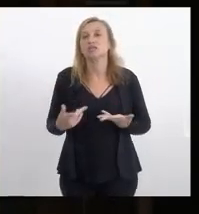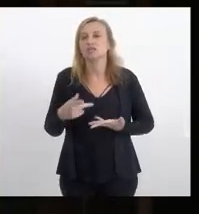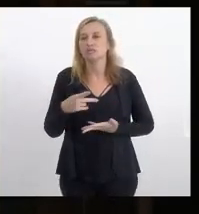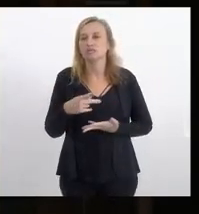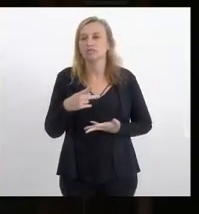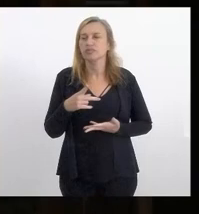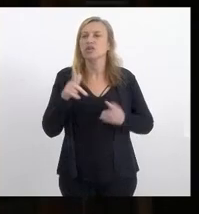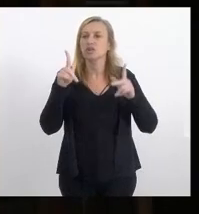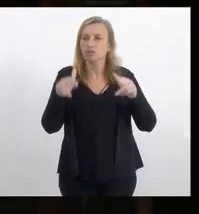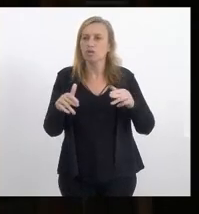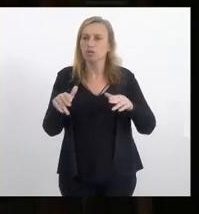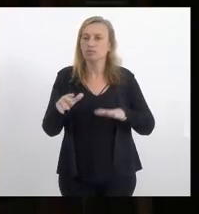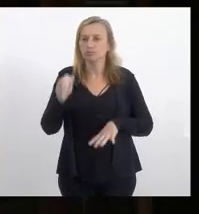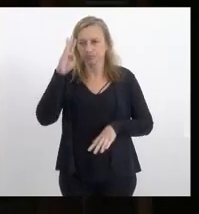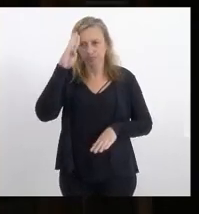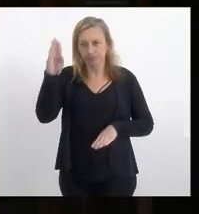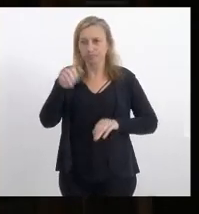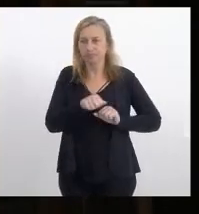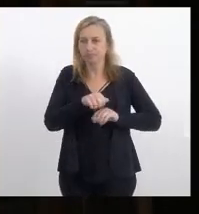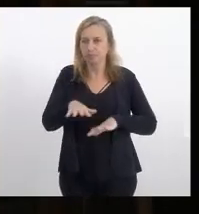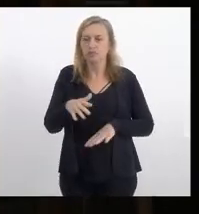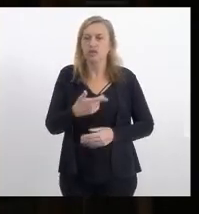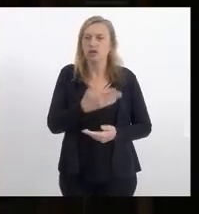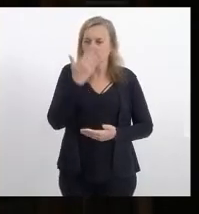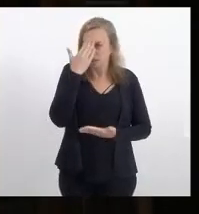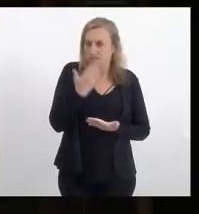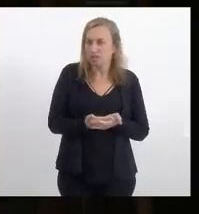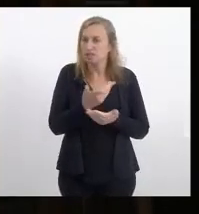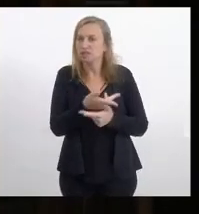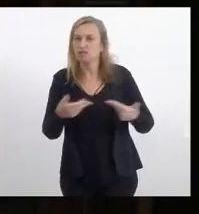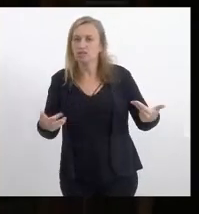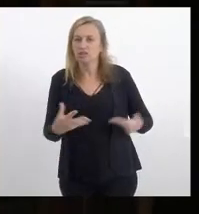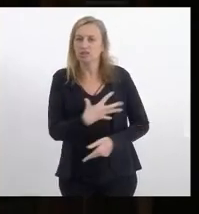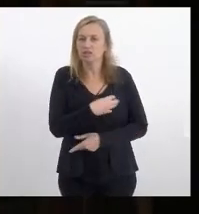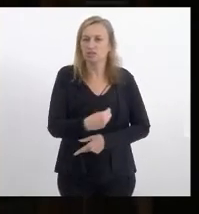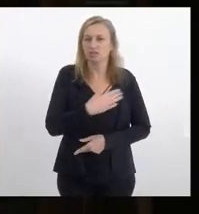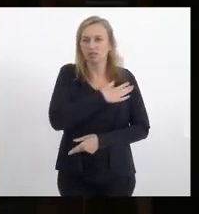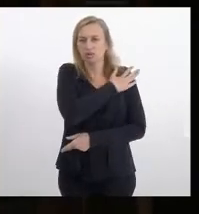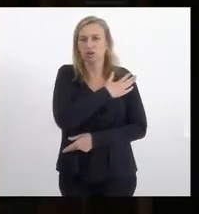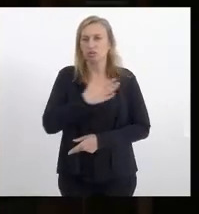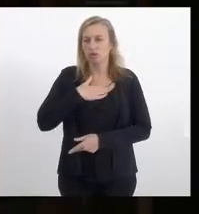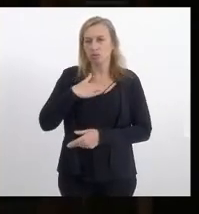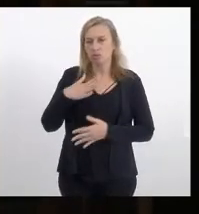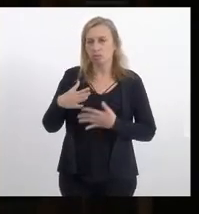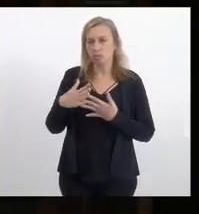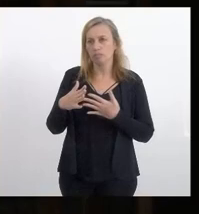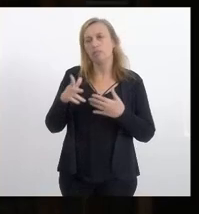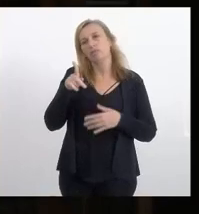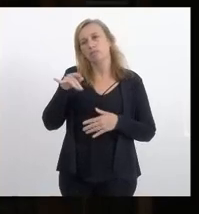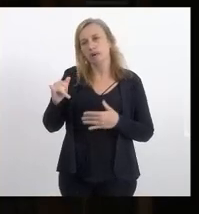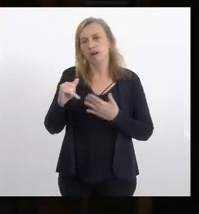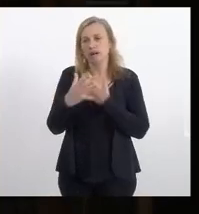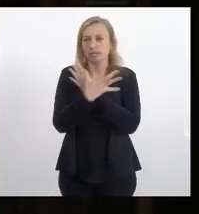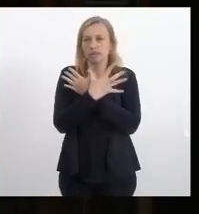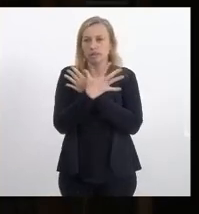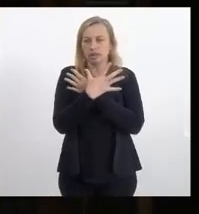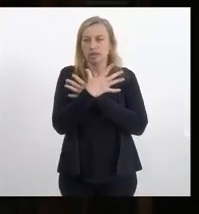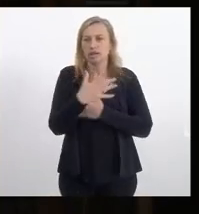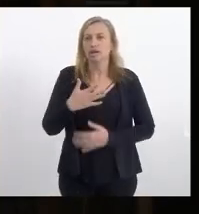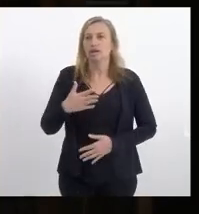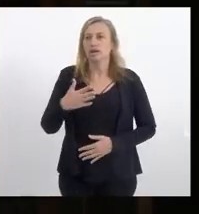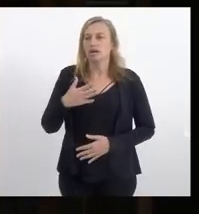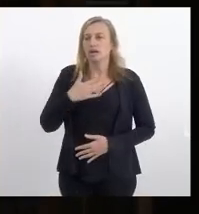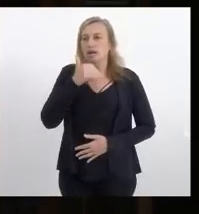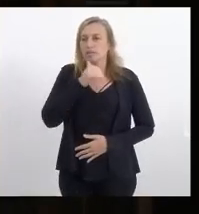se faça que nem nas Forças Armadas junto que muitos aqui sejam filhos de militares o meu parada Marinha presidente da minha mãe aparecer vista de